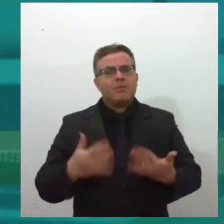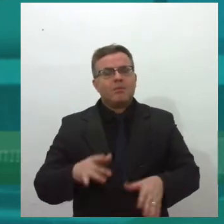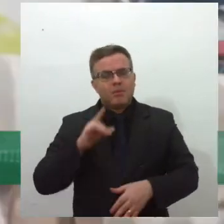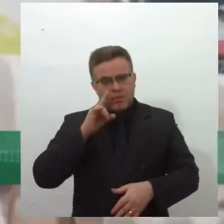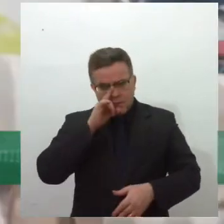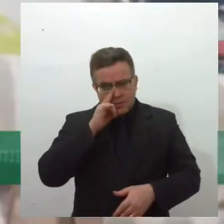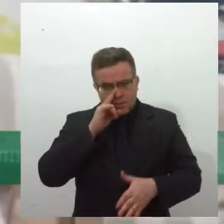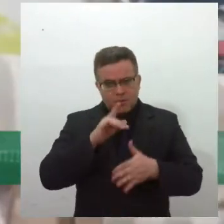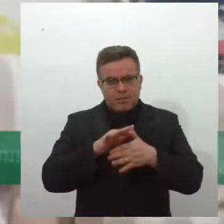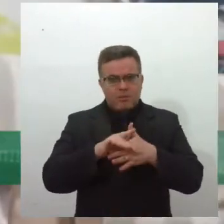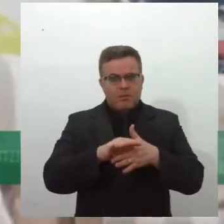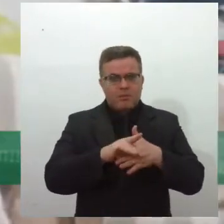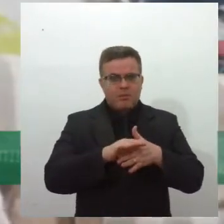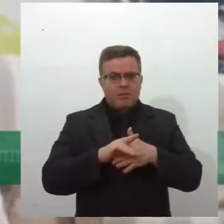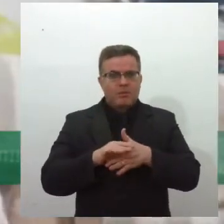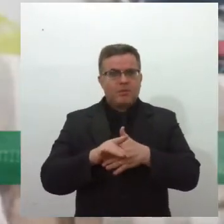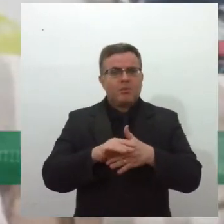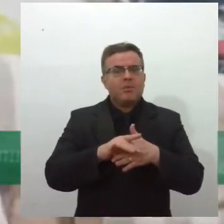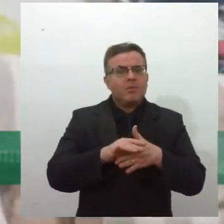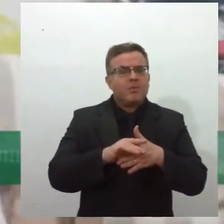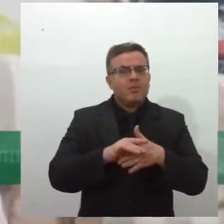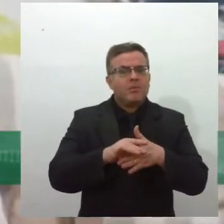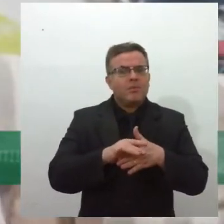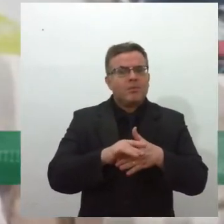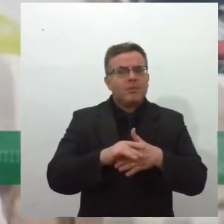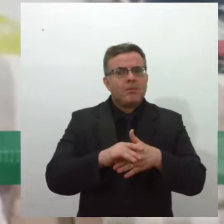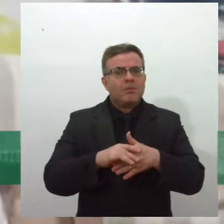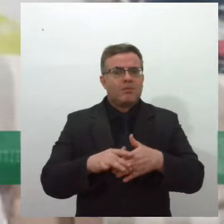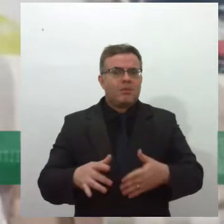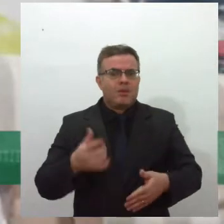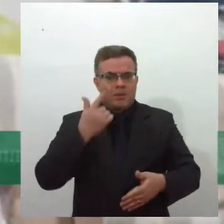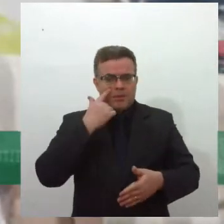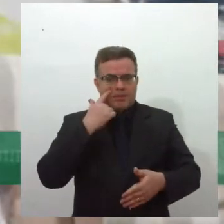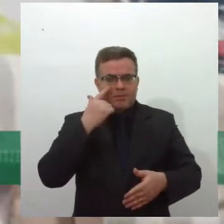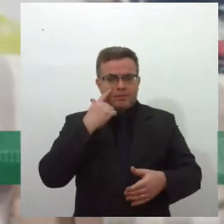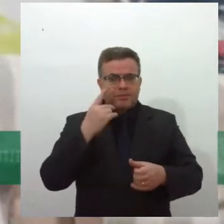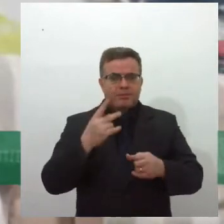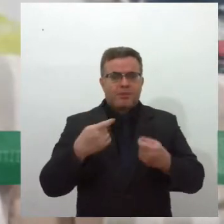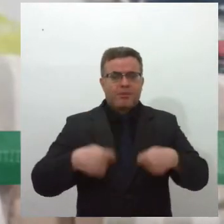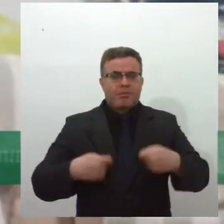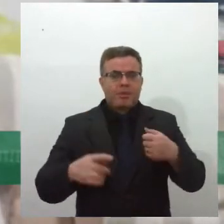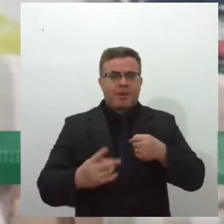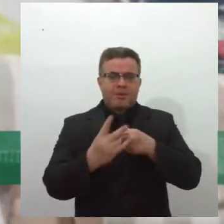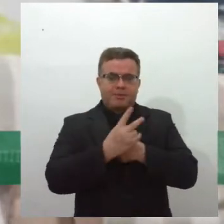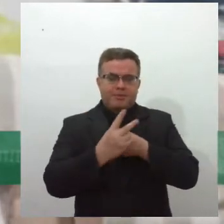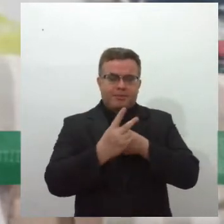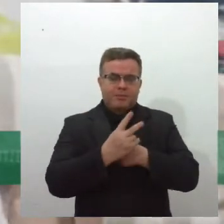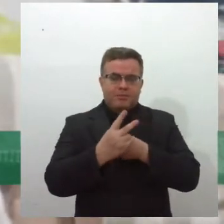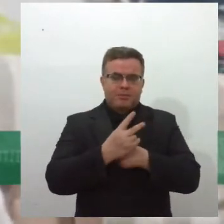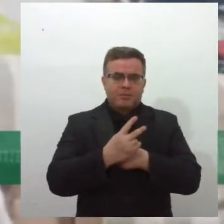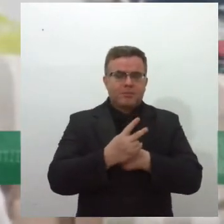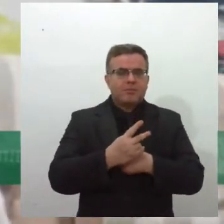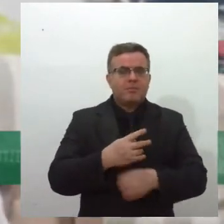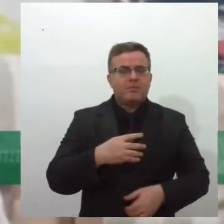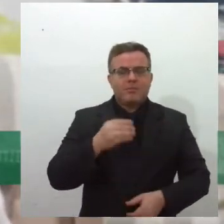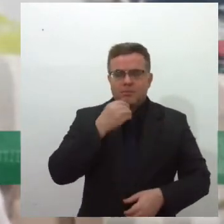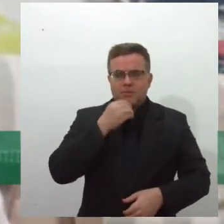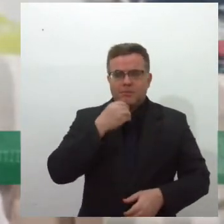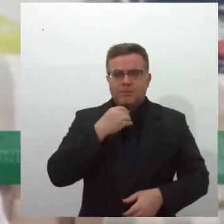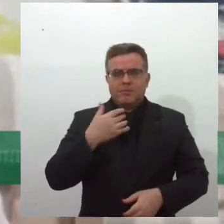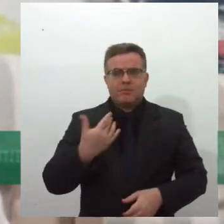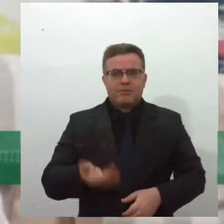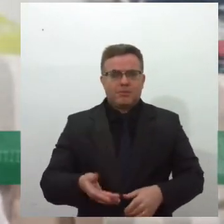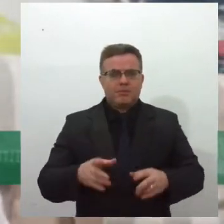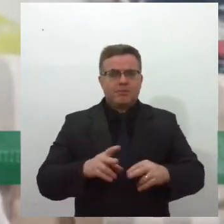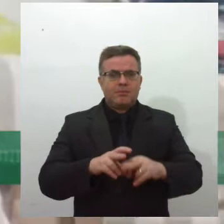doença. Segundo, por alterações da imunidade do idoso, que a gente chama de imunossenescência, um nome técnico. Isso